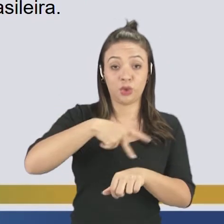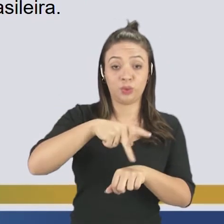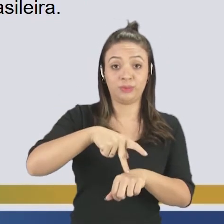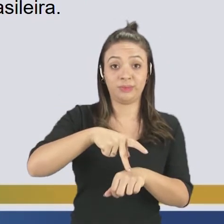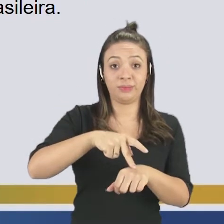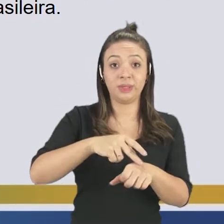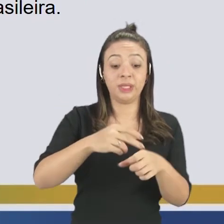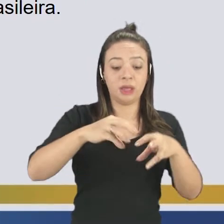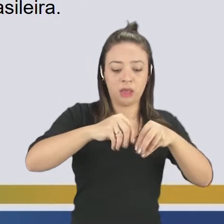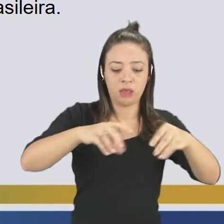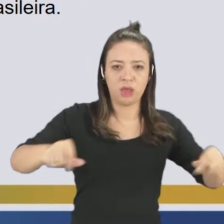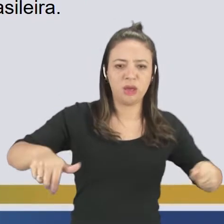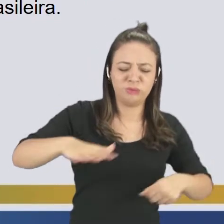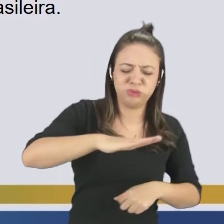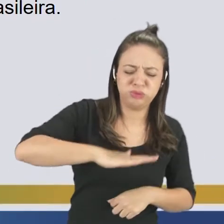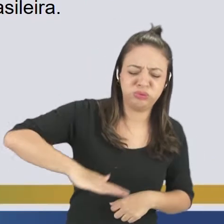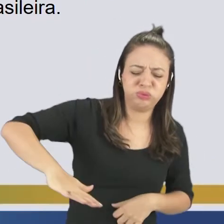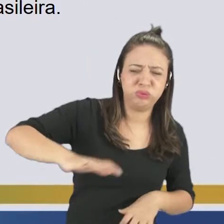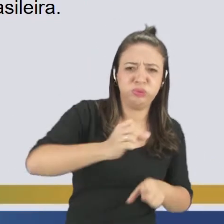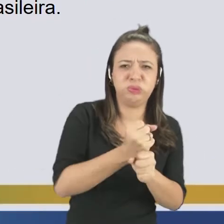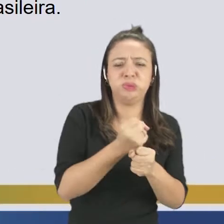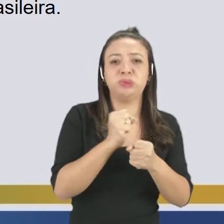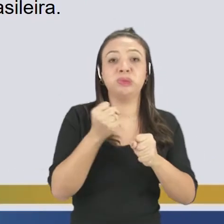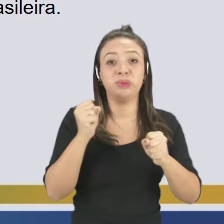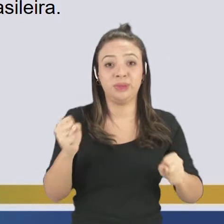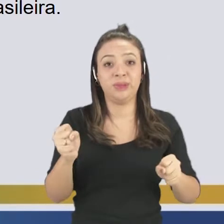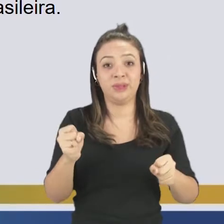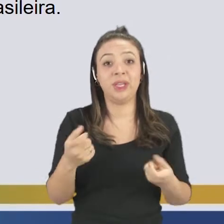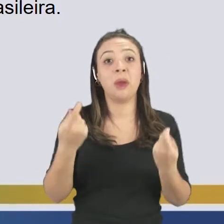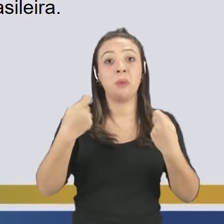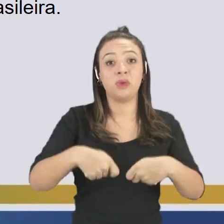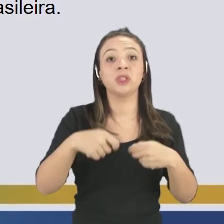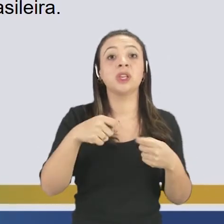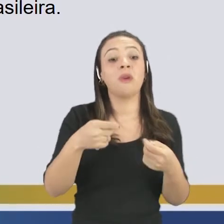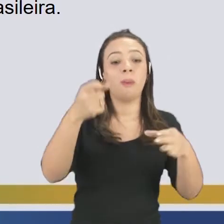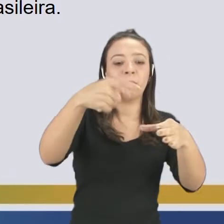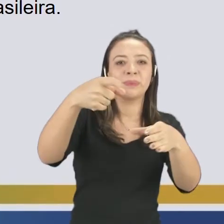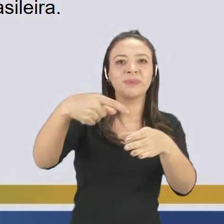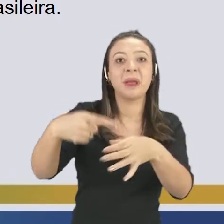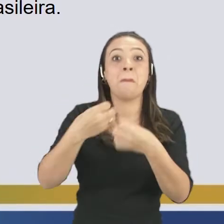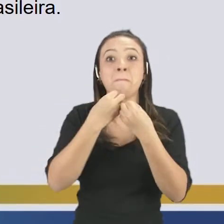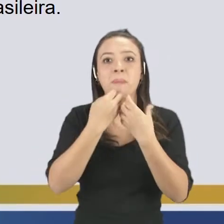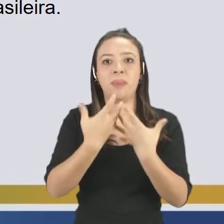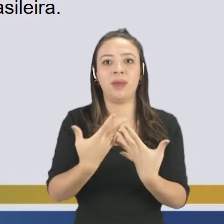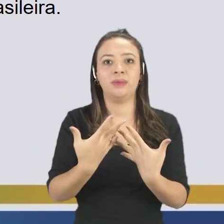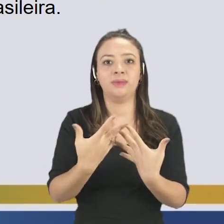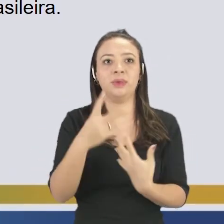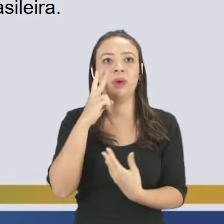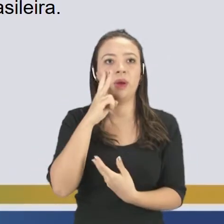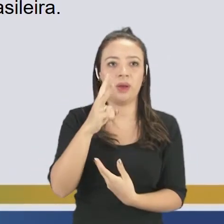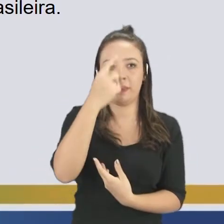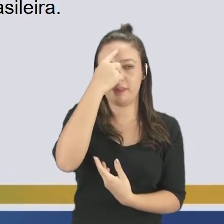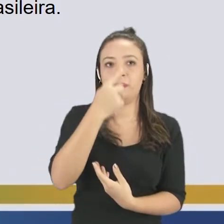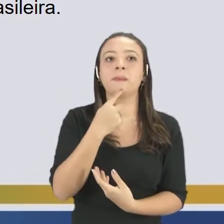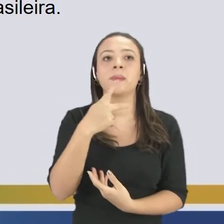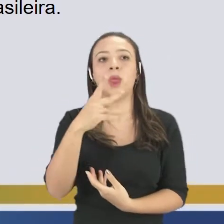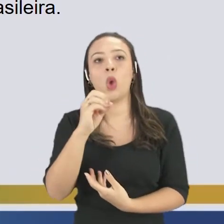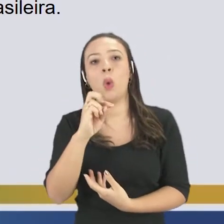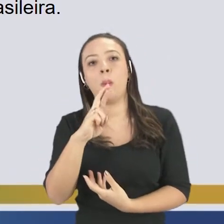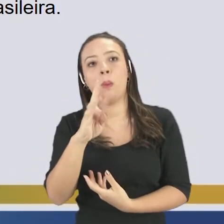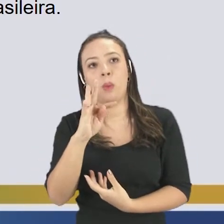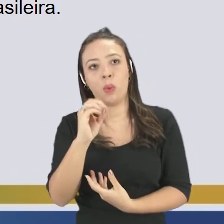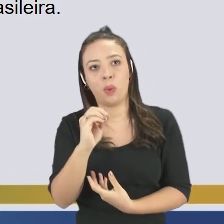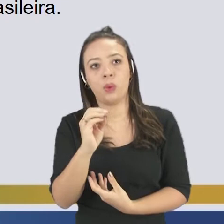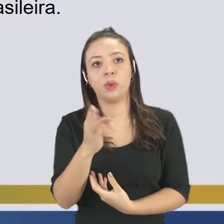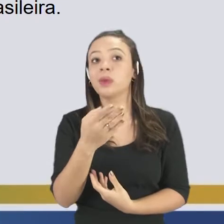país, que apresenta grande potencial agrícola. Só para você ter uma ideia, temos aí o Porto de Paranaguá, com a exportação